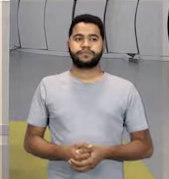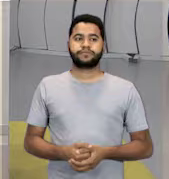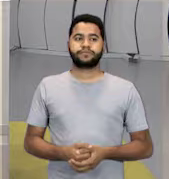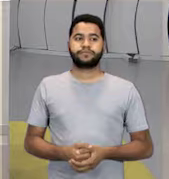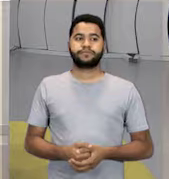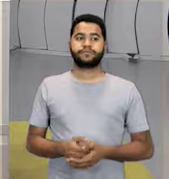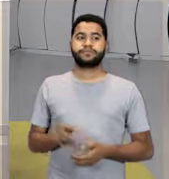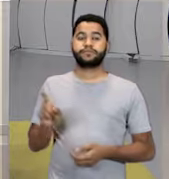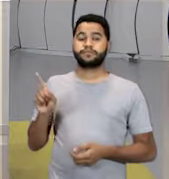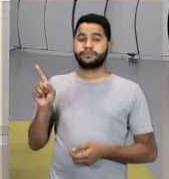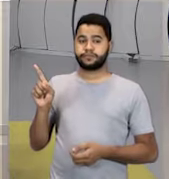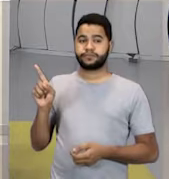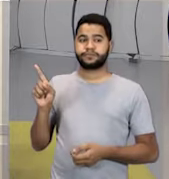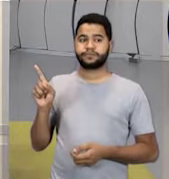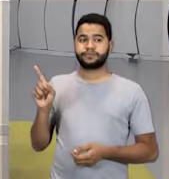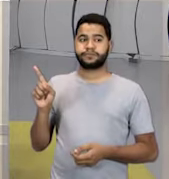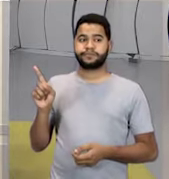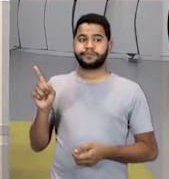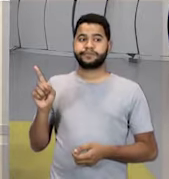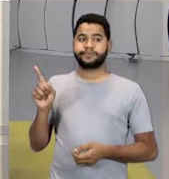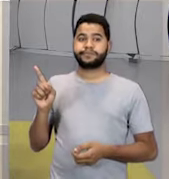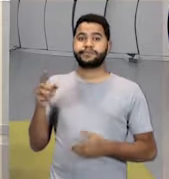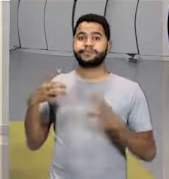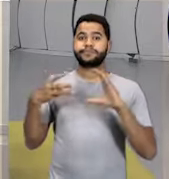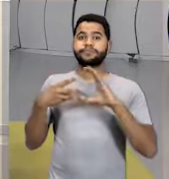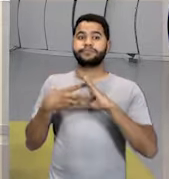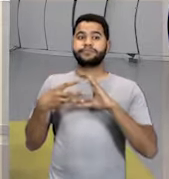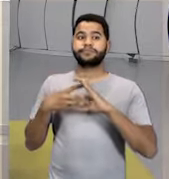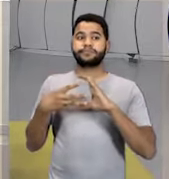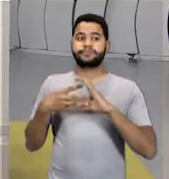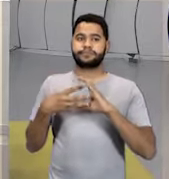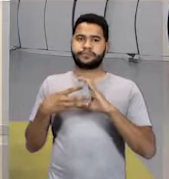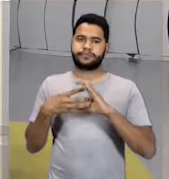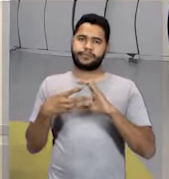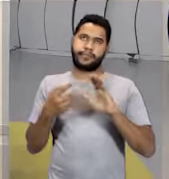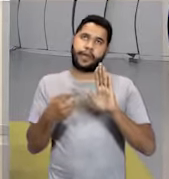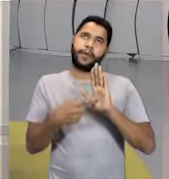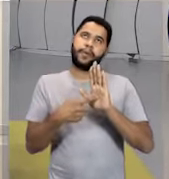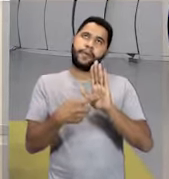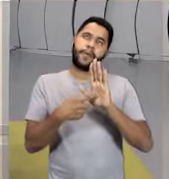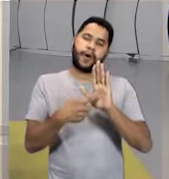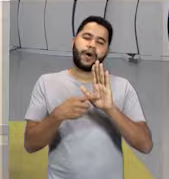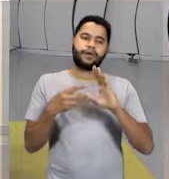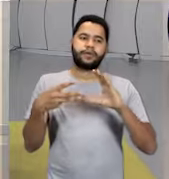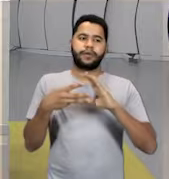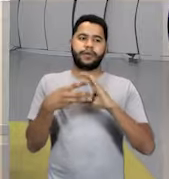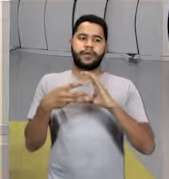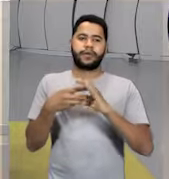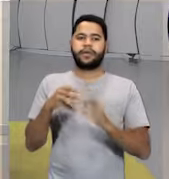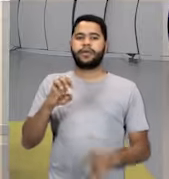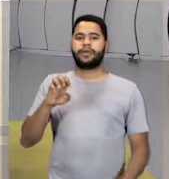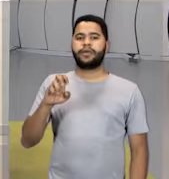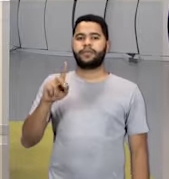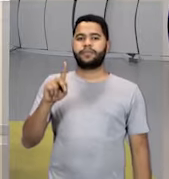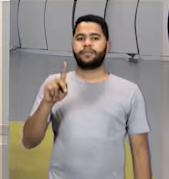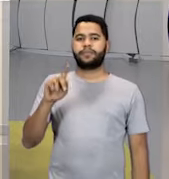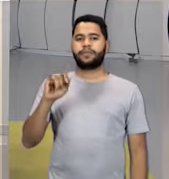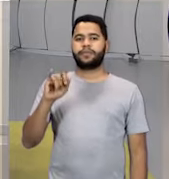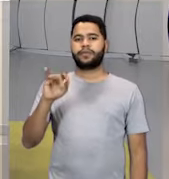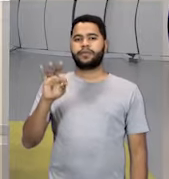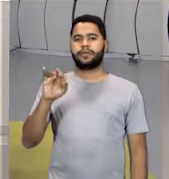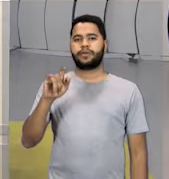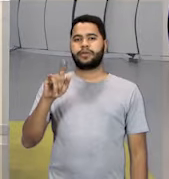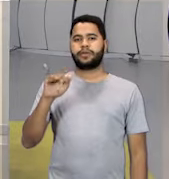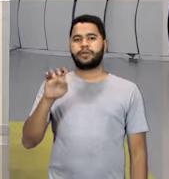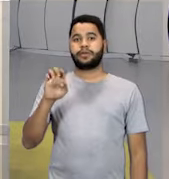Essa aqui é uma célula, é a representação, de uma célula epitelial. As células